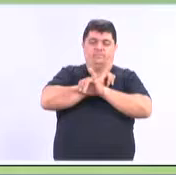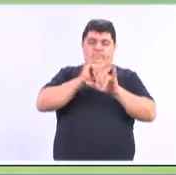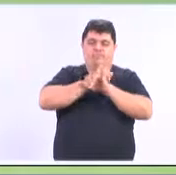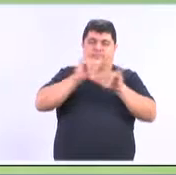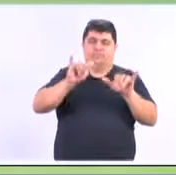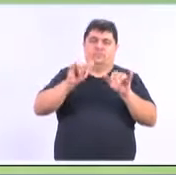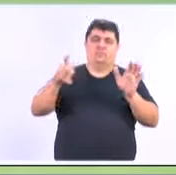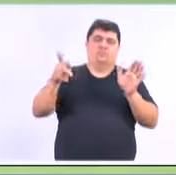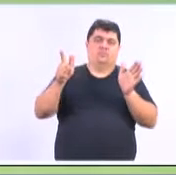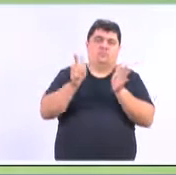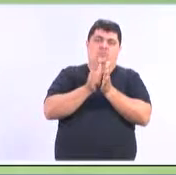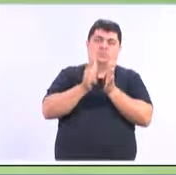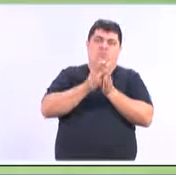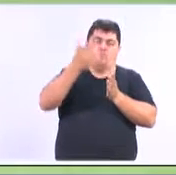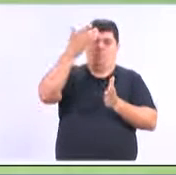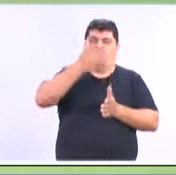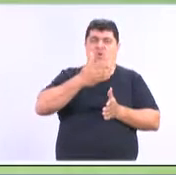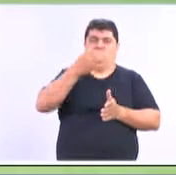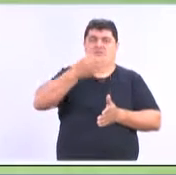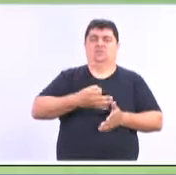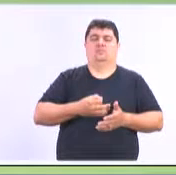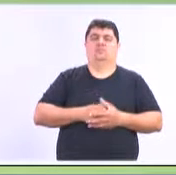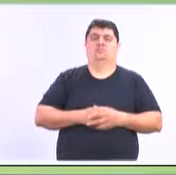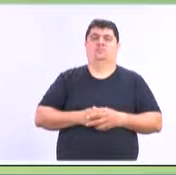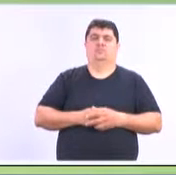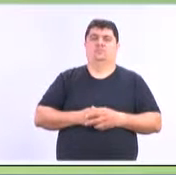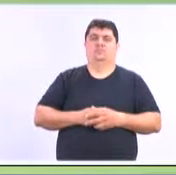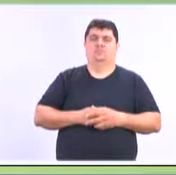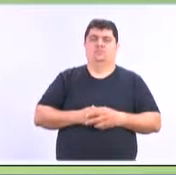informações aos usuários.